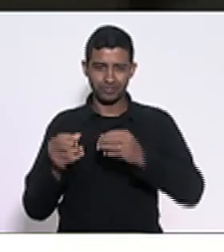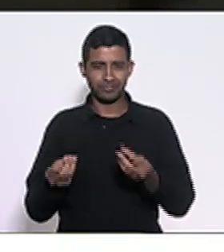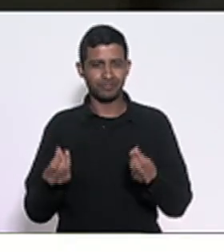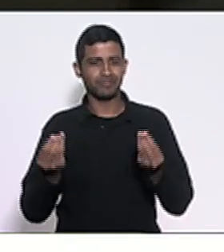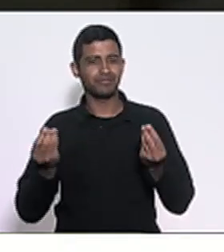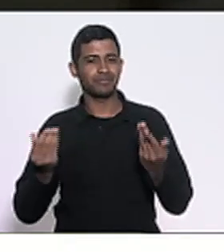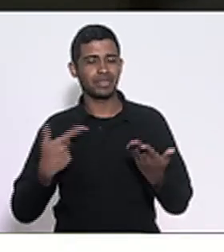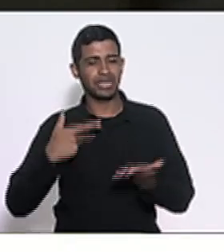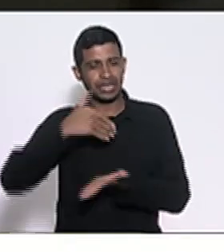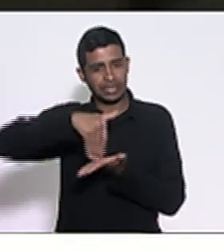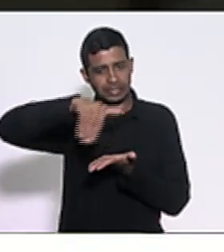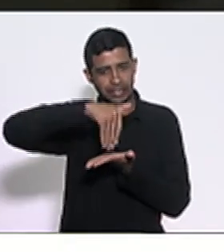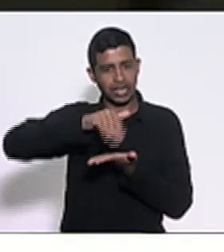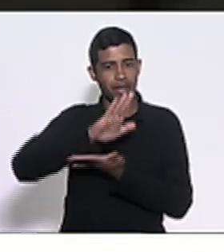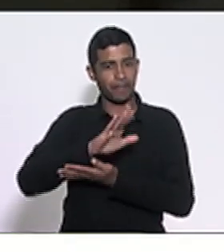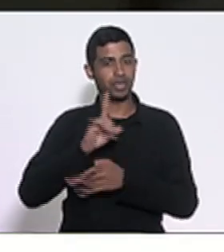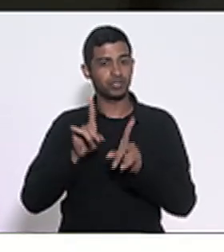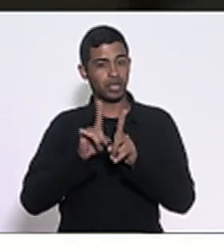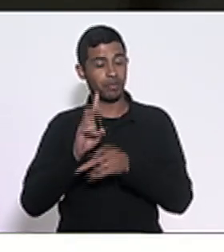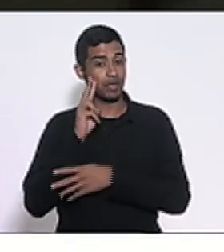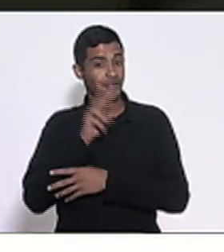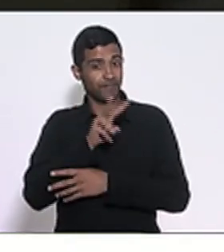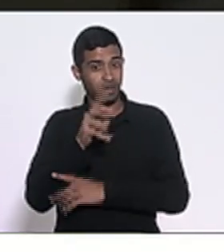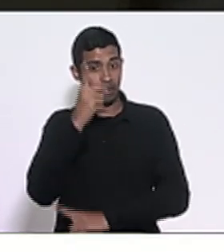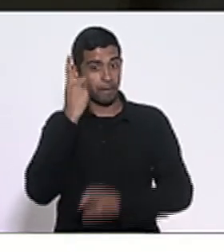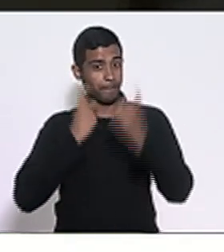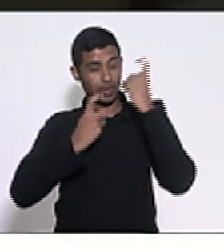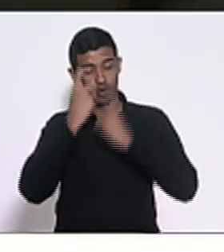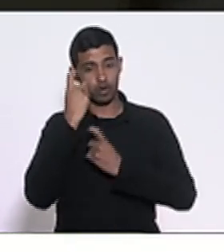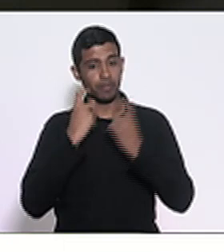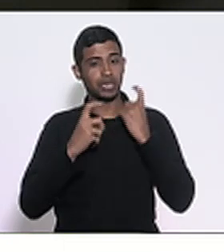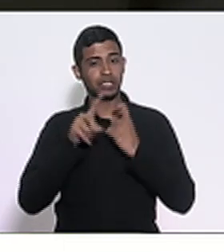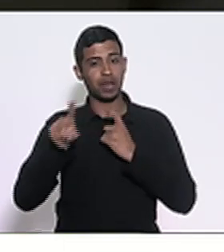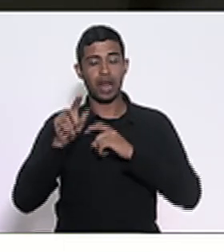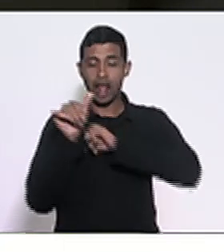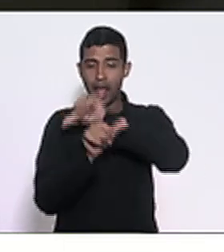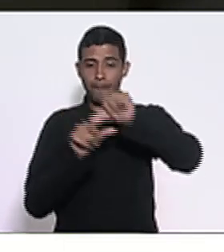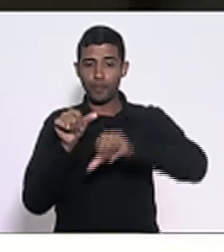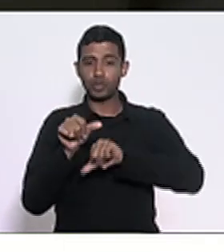de secretaria, mas a gente viu com preocupação naquela mudança a questão,